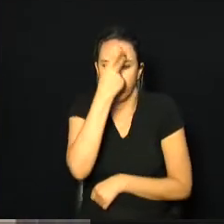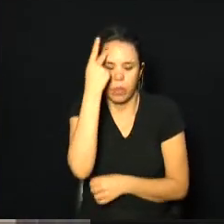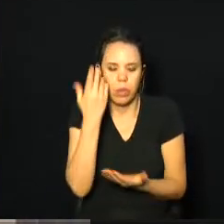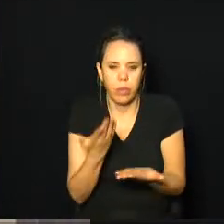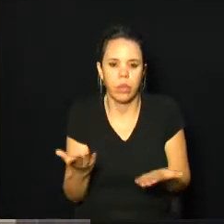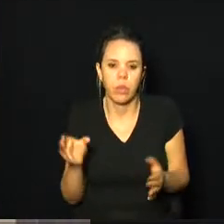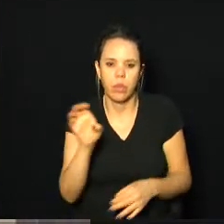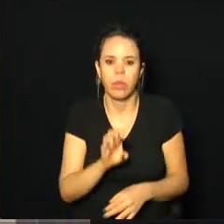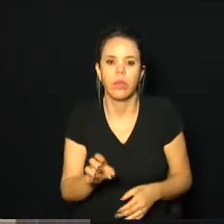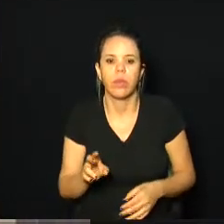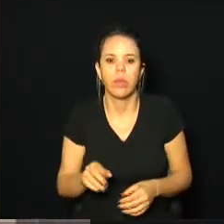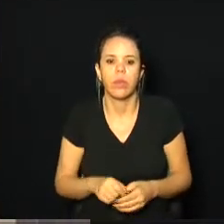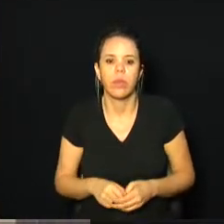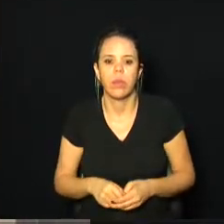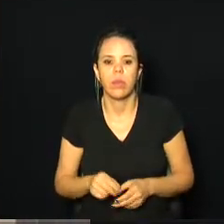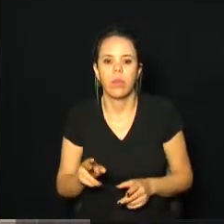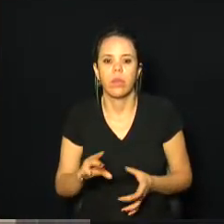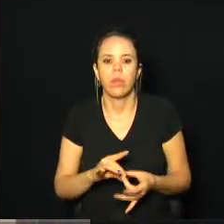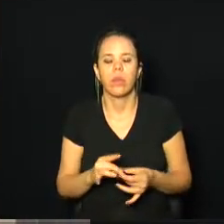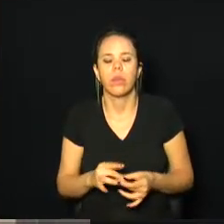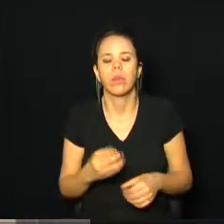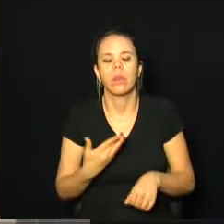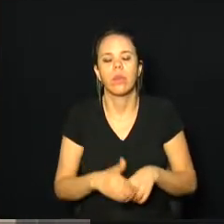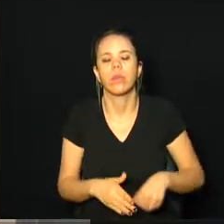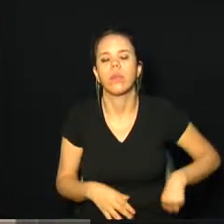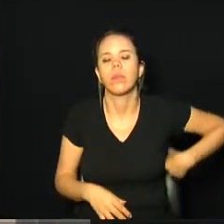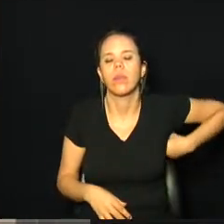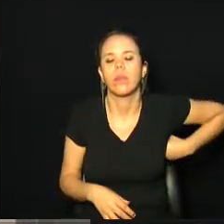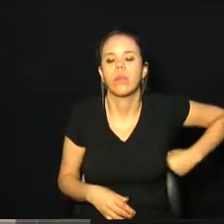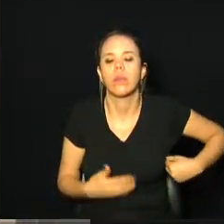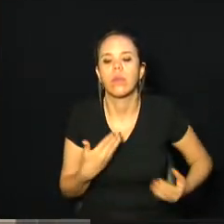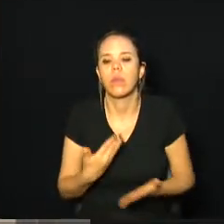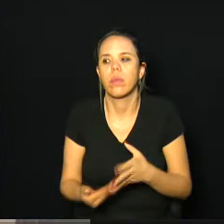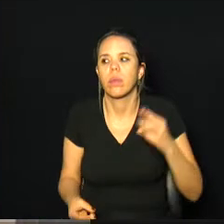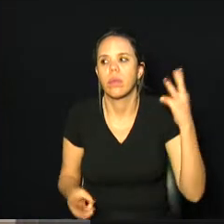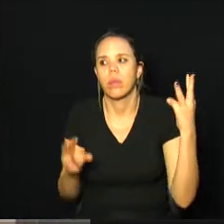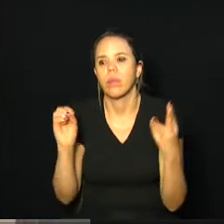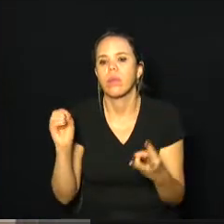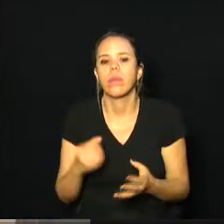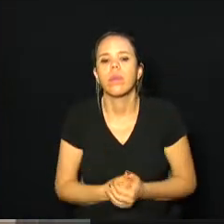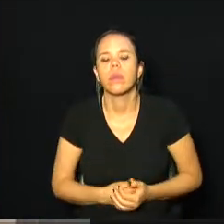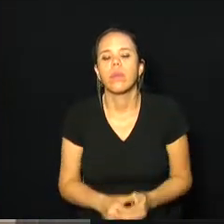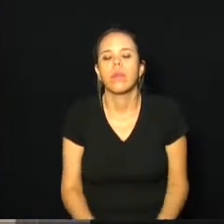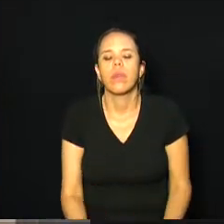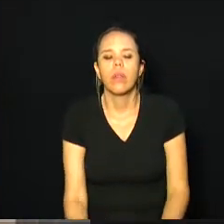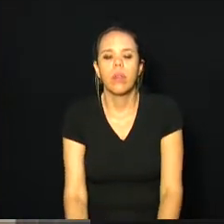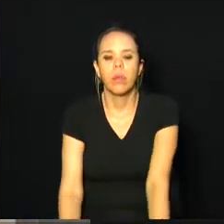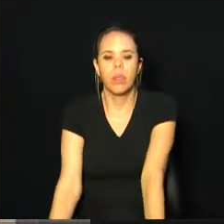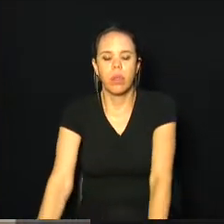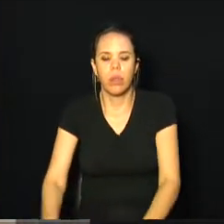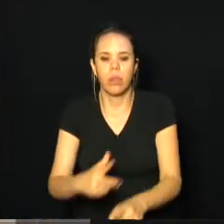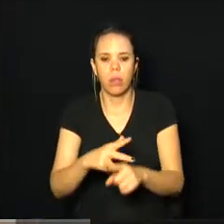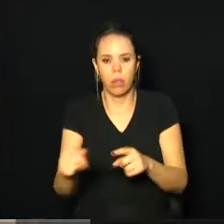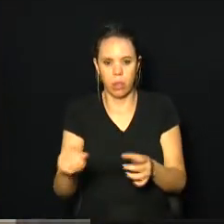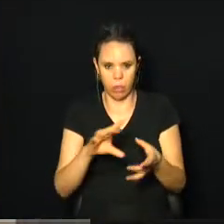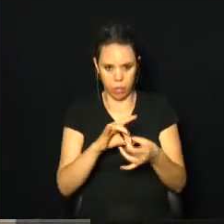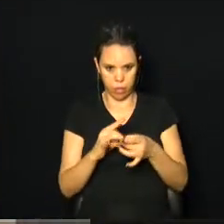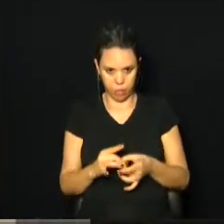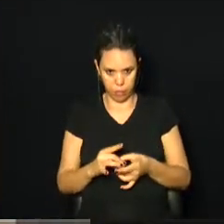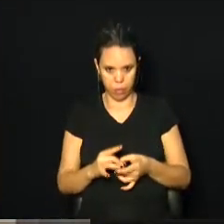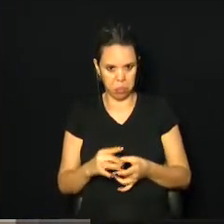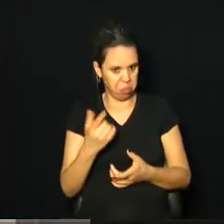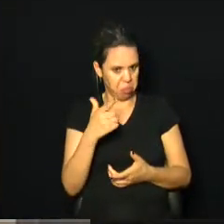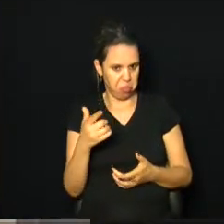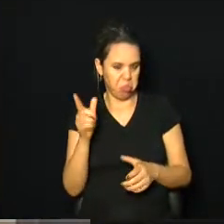europeu não foram para a Olimpíada, treinado, foi lá na Tchecoslováquia e perdeu 3-0, e era equipe campeão olímpico. Então, assim, não tem